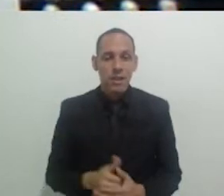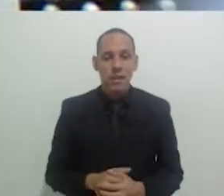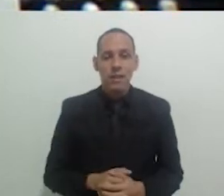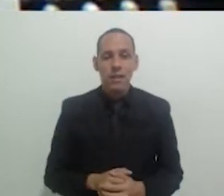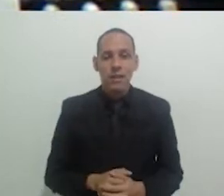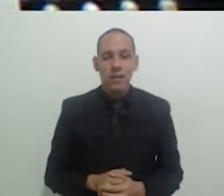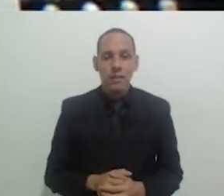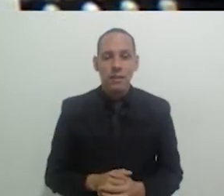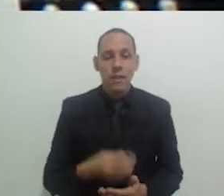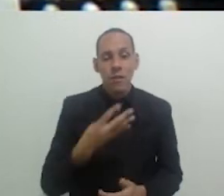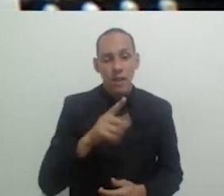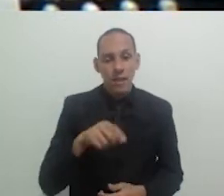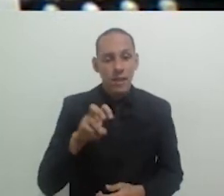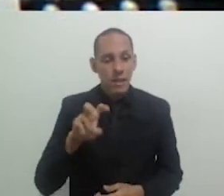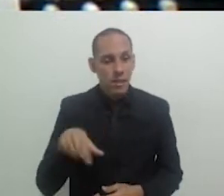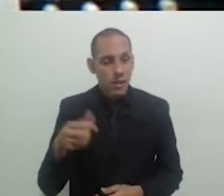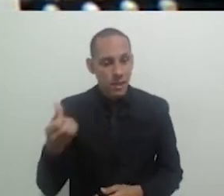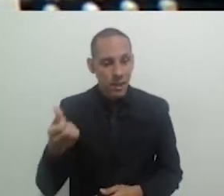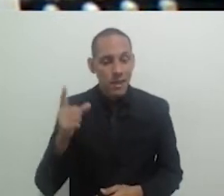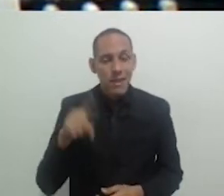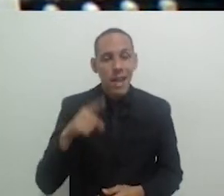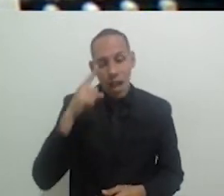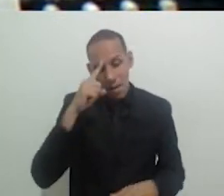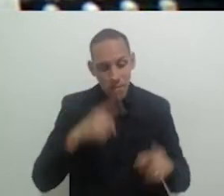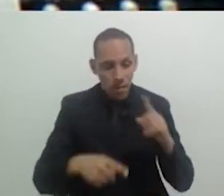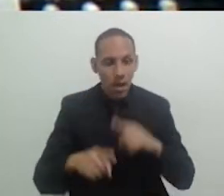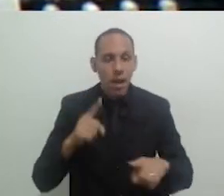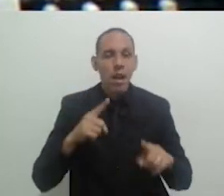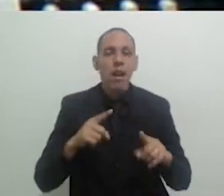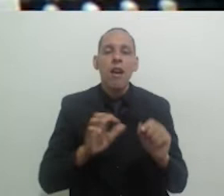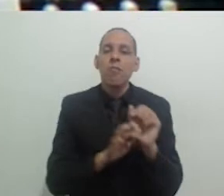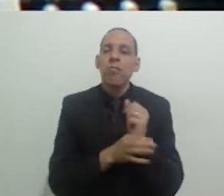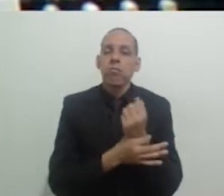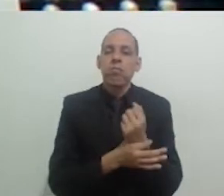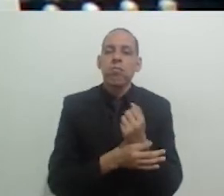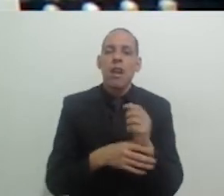4, 5 e 6 são mandados de segurança, em que o desembargador Mauri